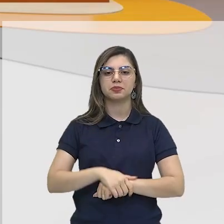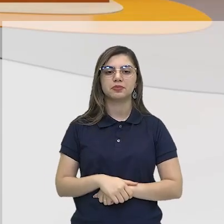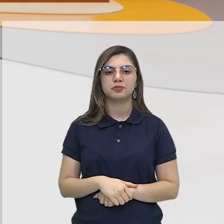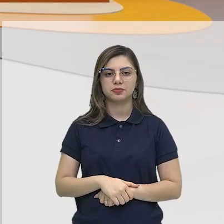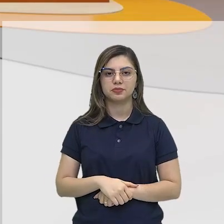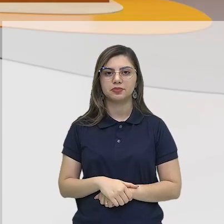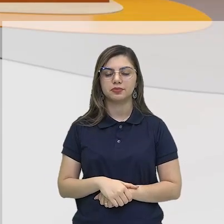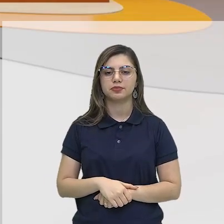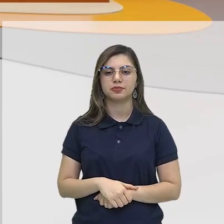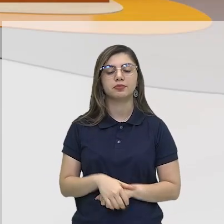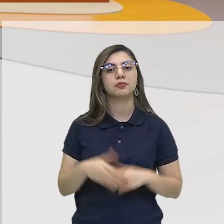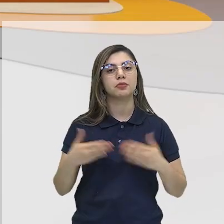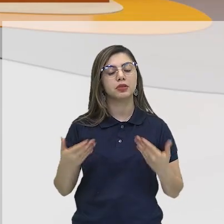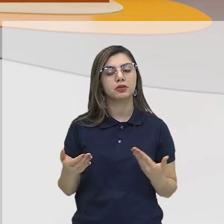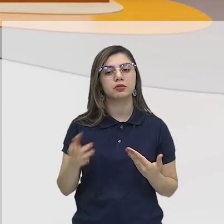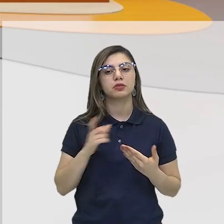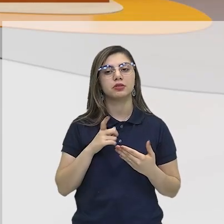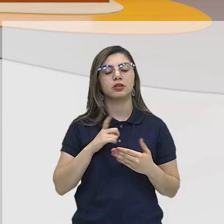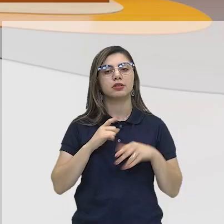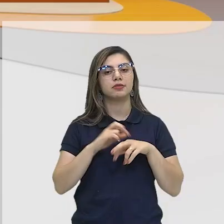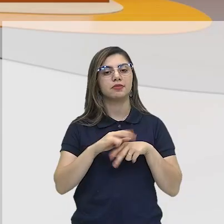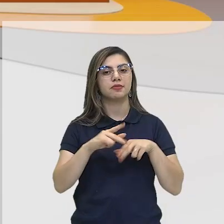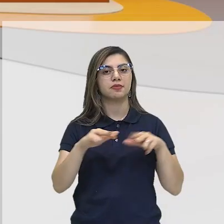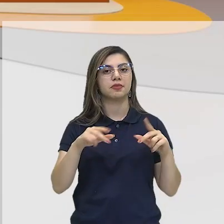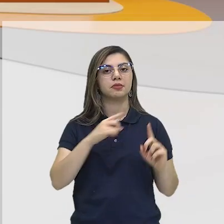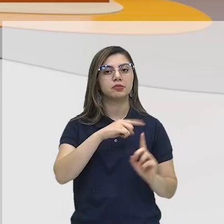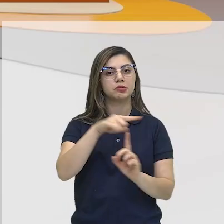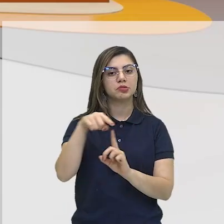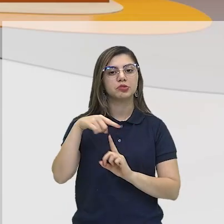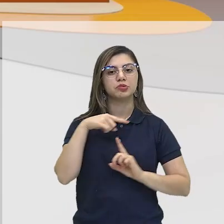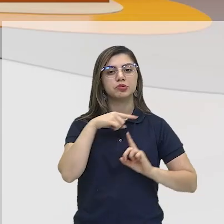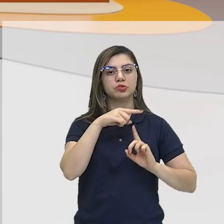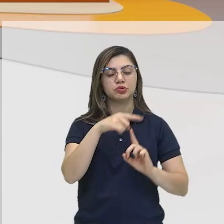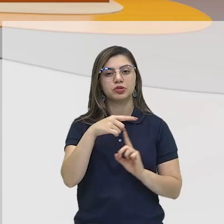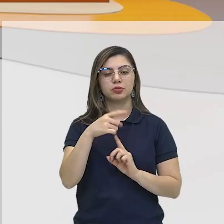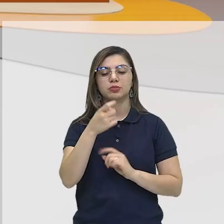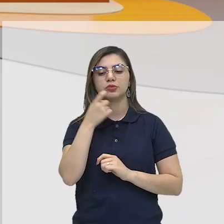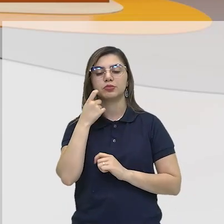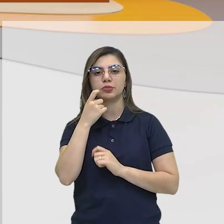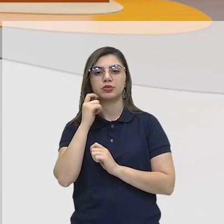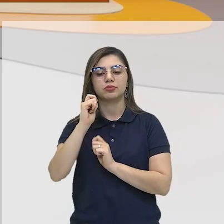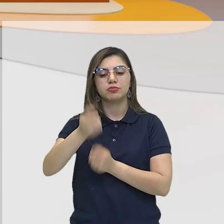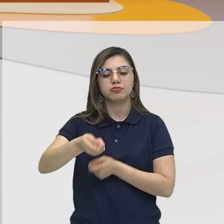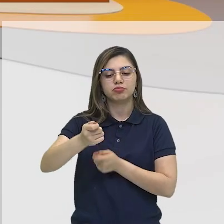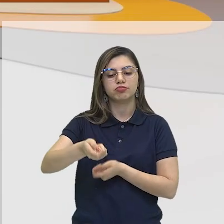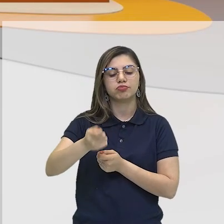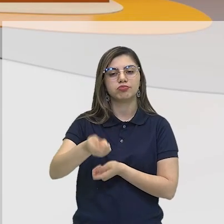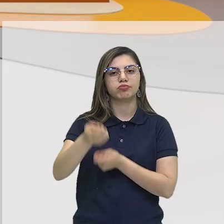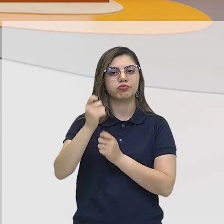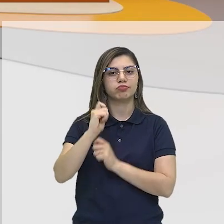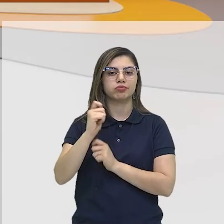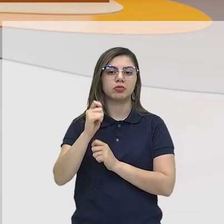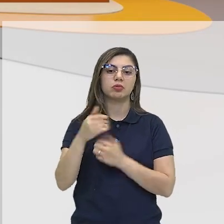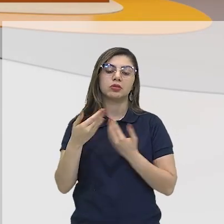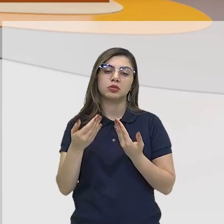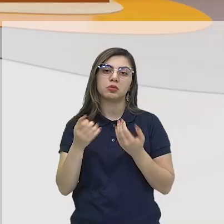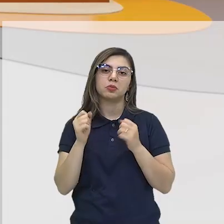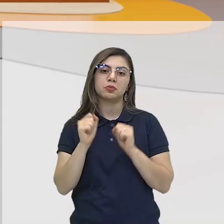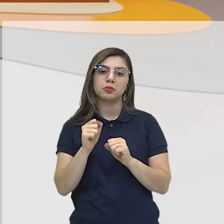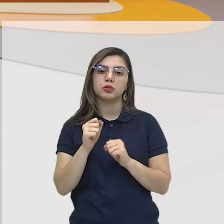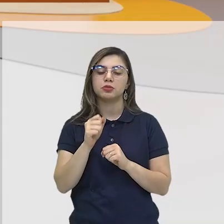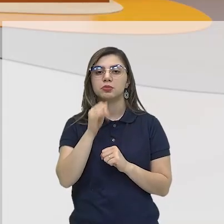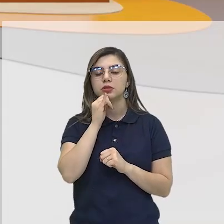ter diferentes formas na qual a pesca ela é colocada em prática, às vezes utilizando